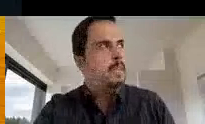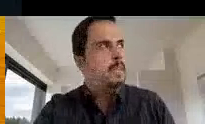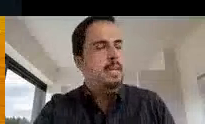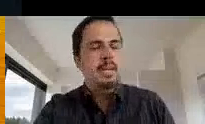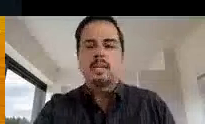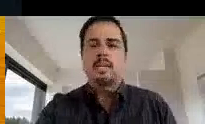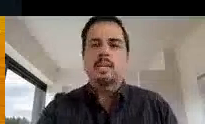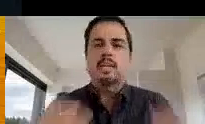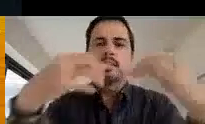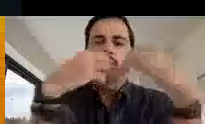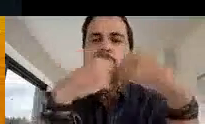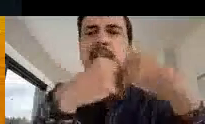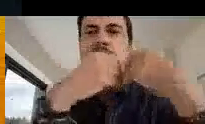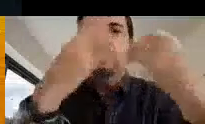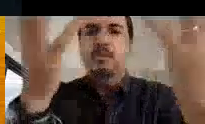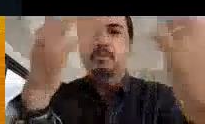nome.